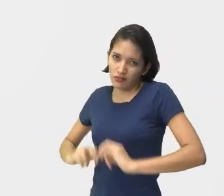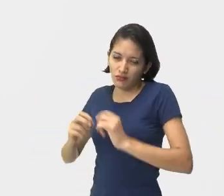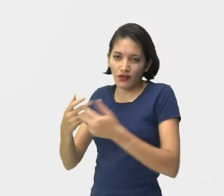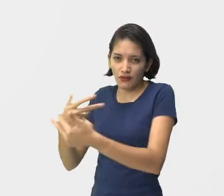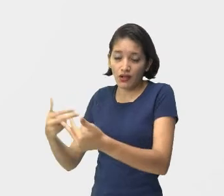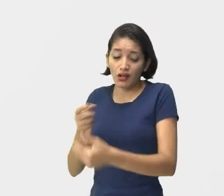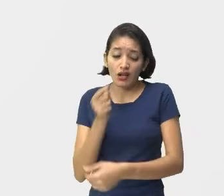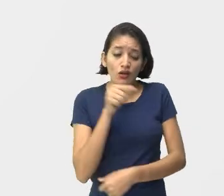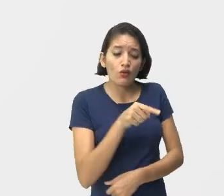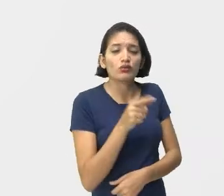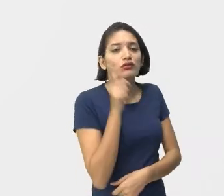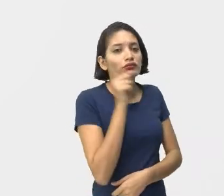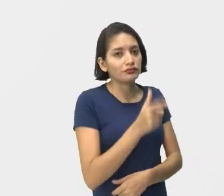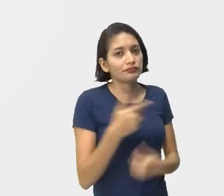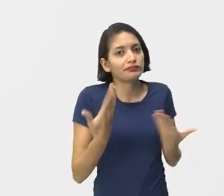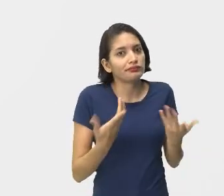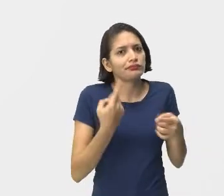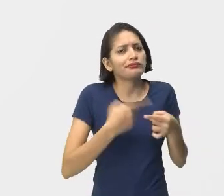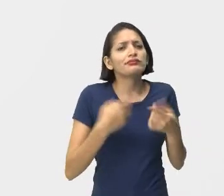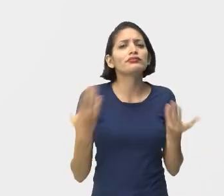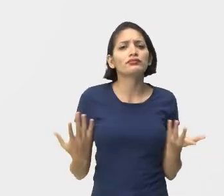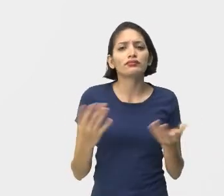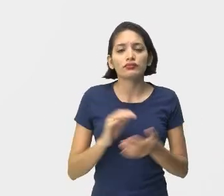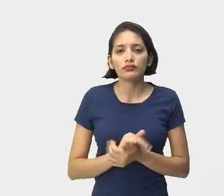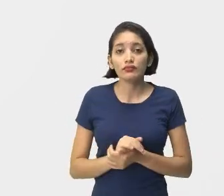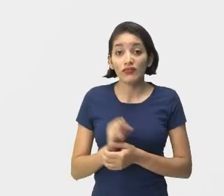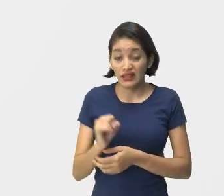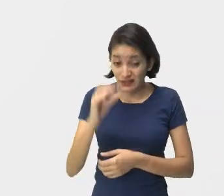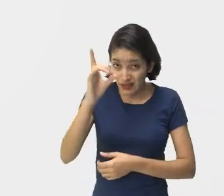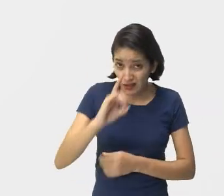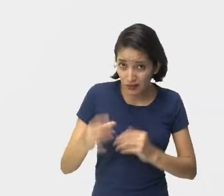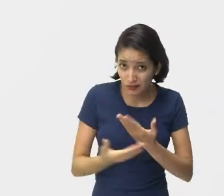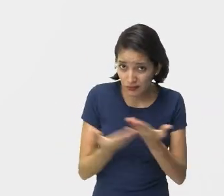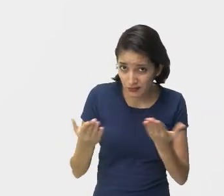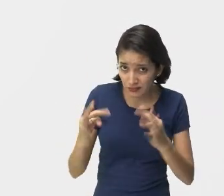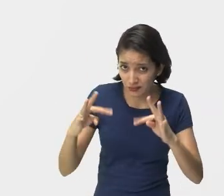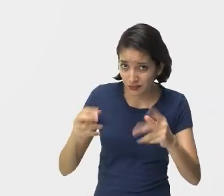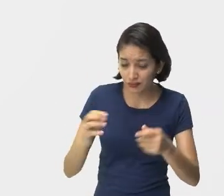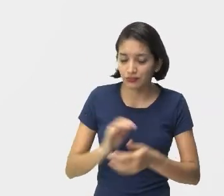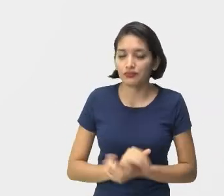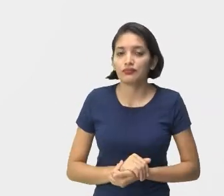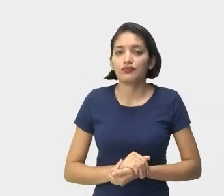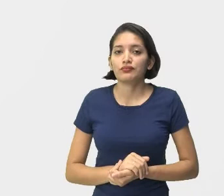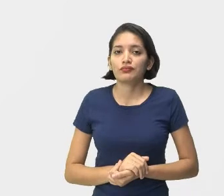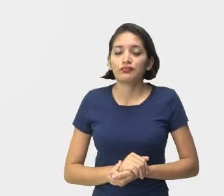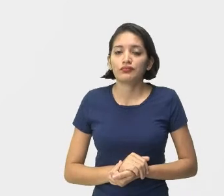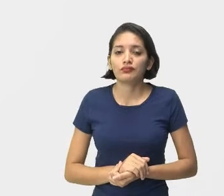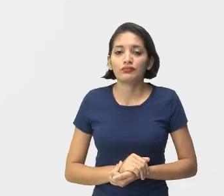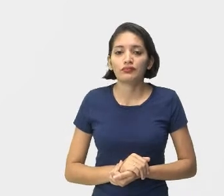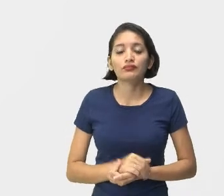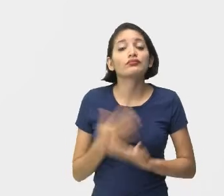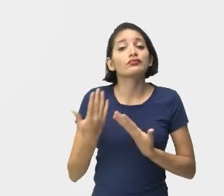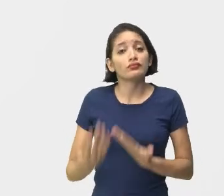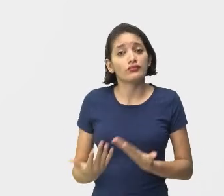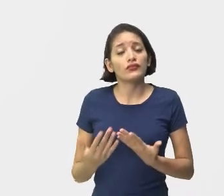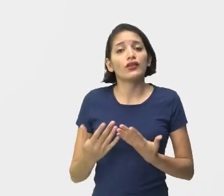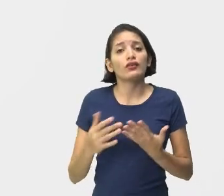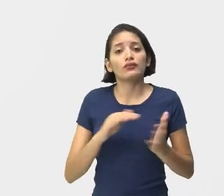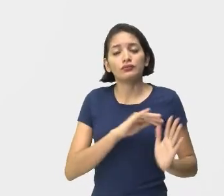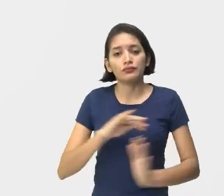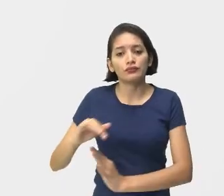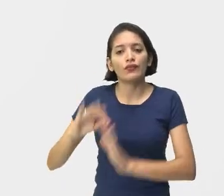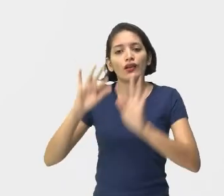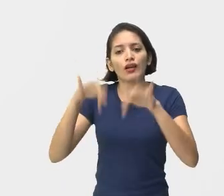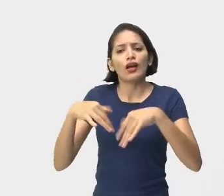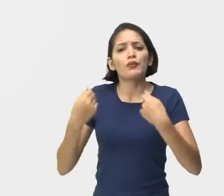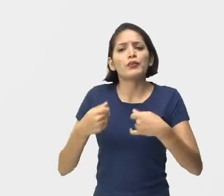e o outro consegue? Então, sim, é um direito de todos, né? E por fim, a filosofia deve